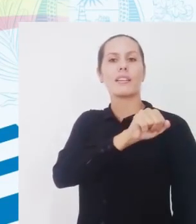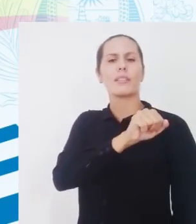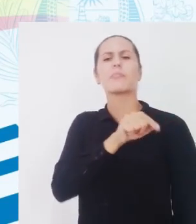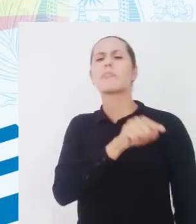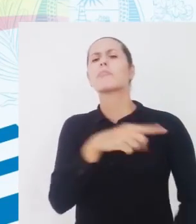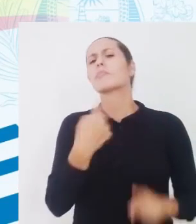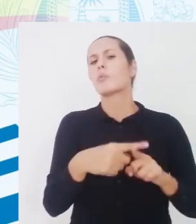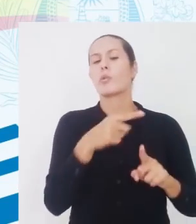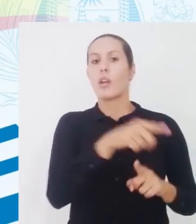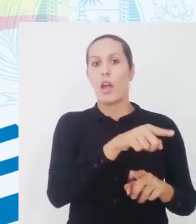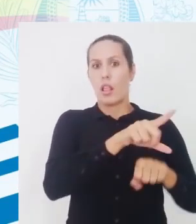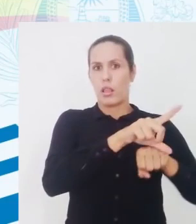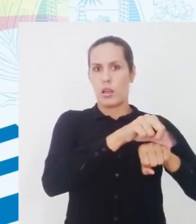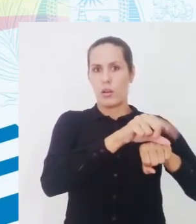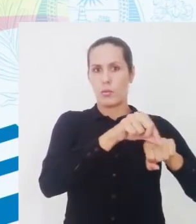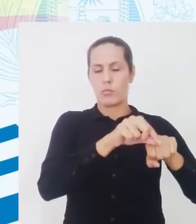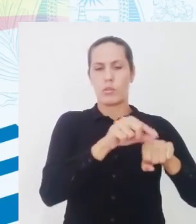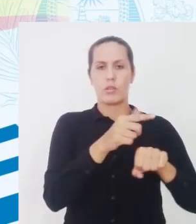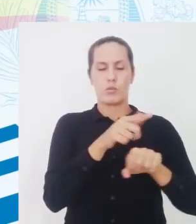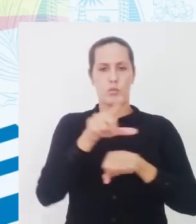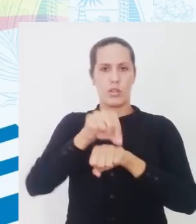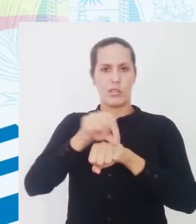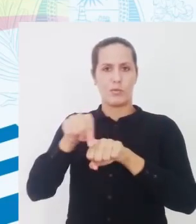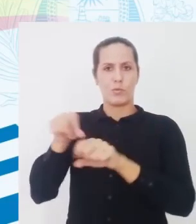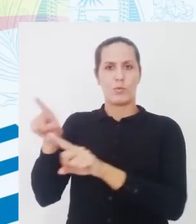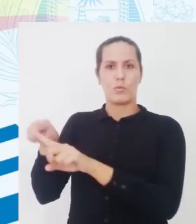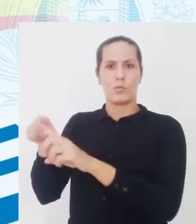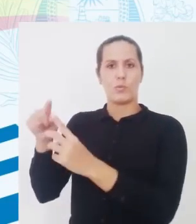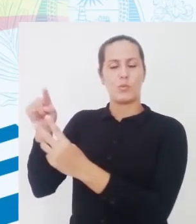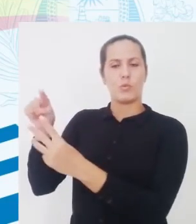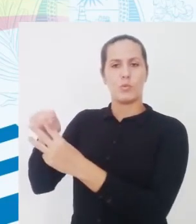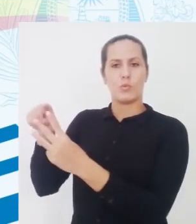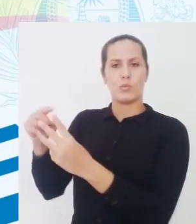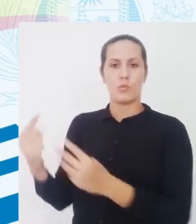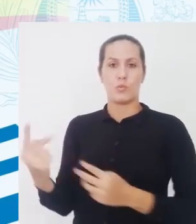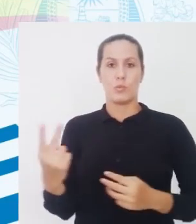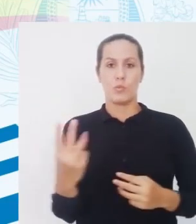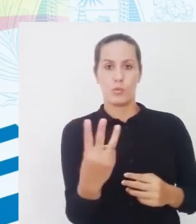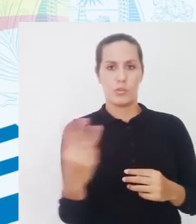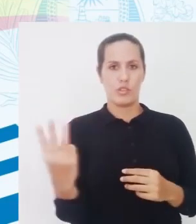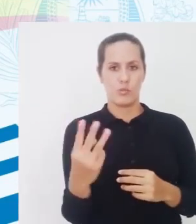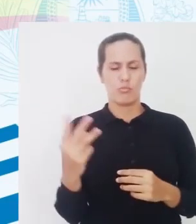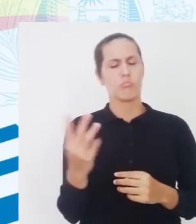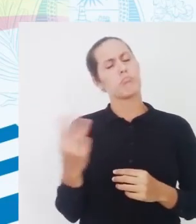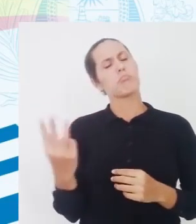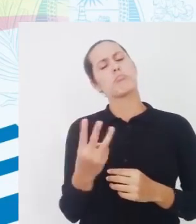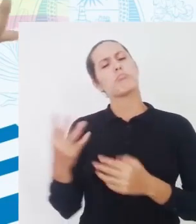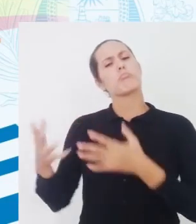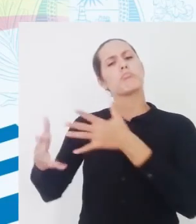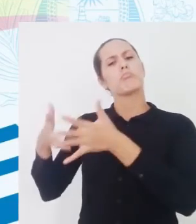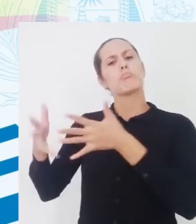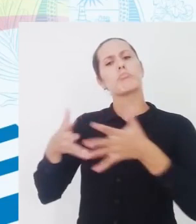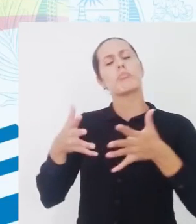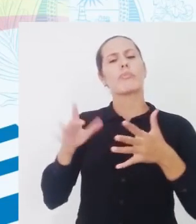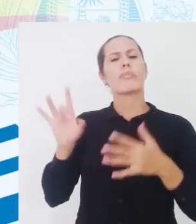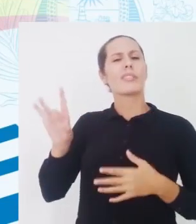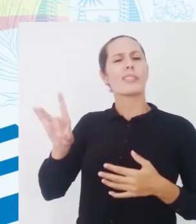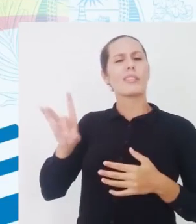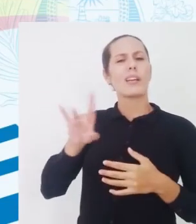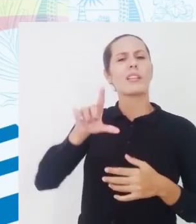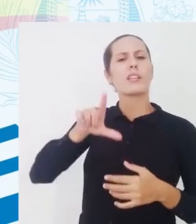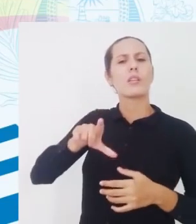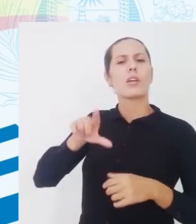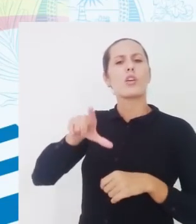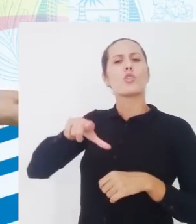do Náutico, ou do Sport, ou do Ibis. É o meu já. Não é bem assim. Não é somente porque é o seu time. A gente tem que